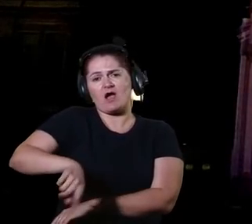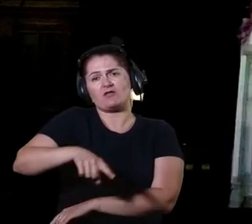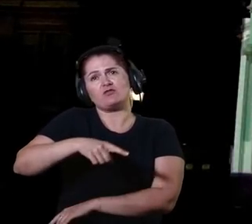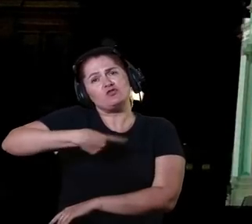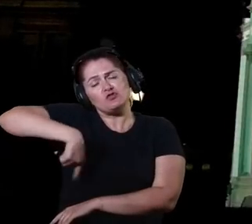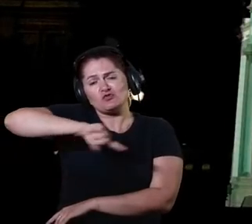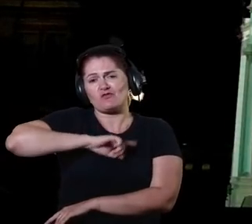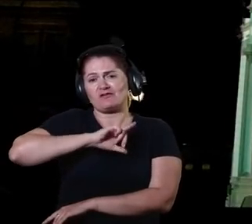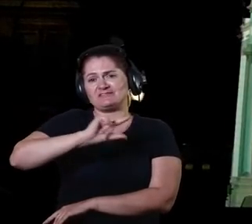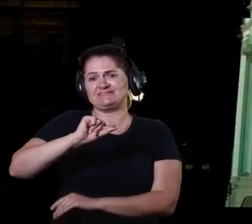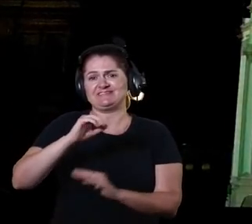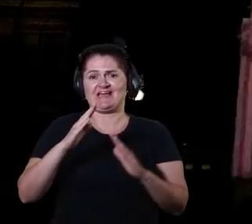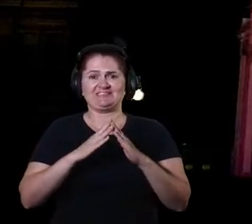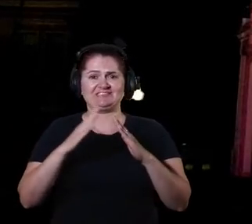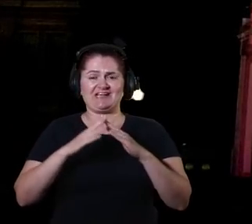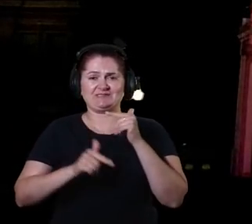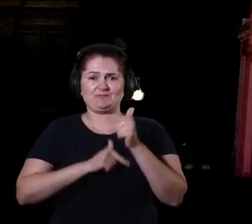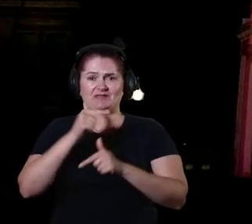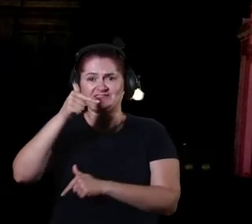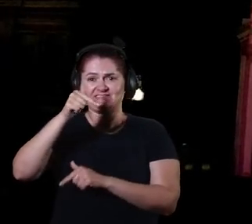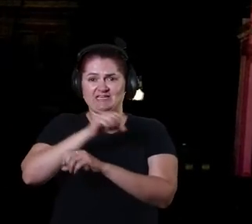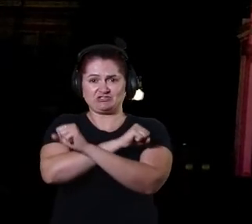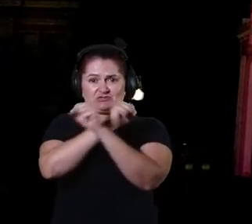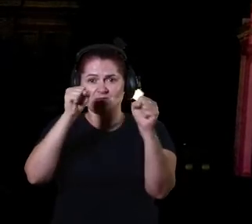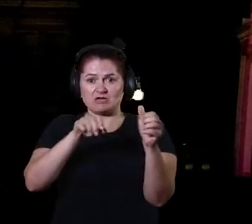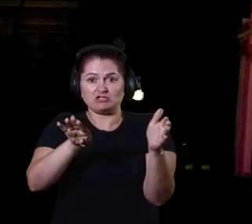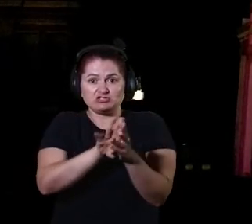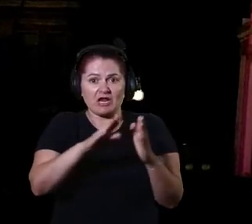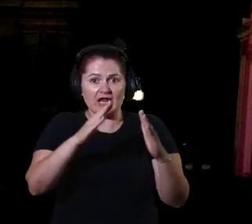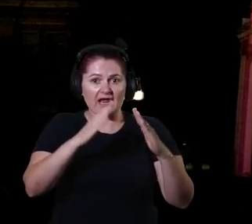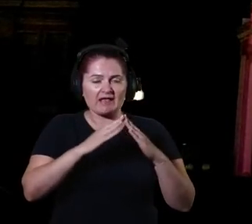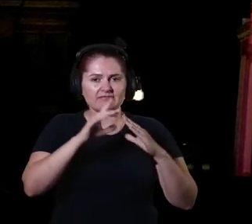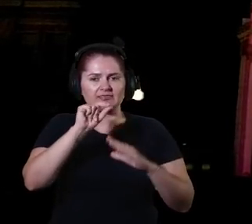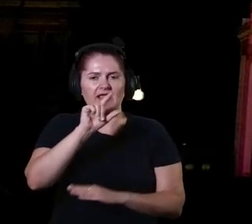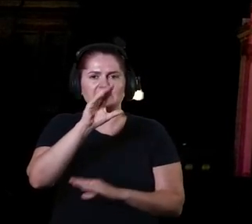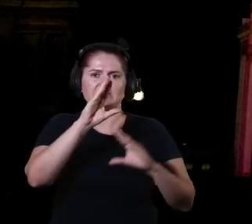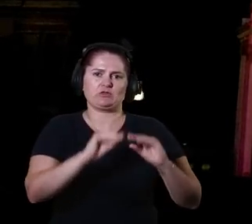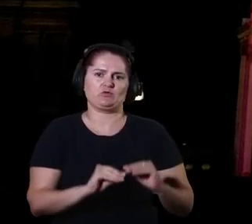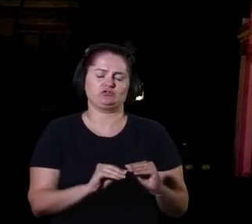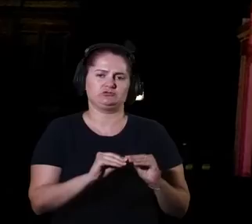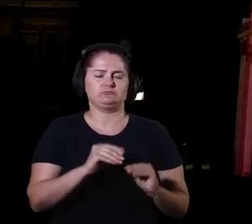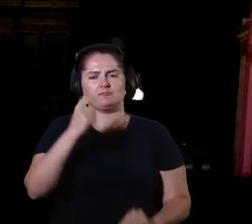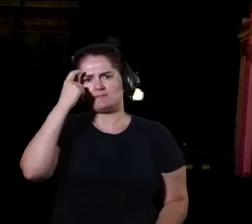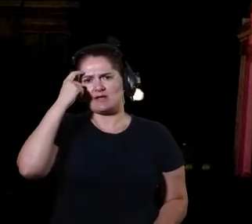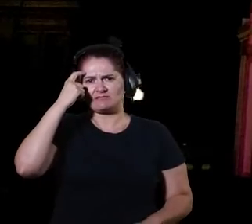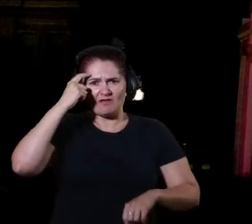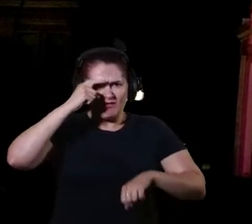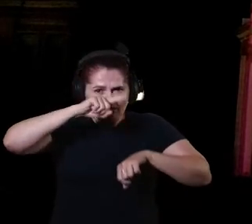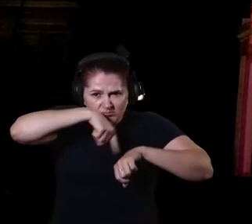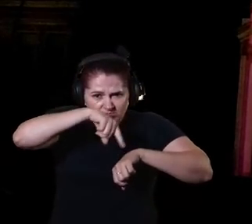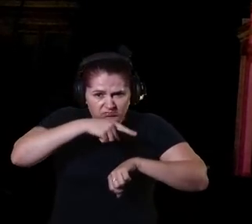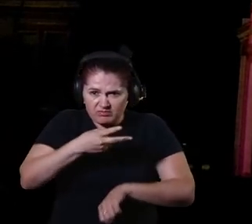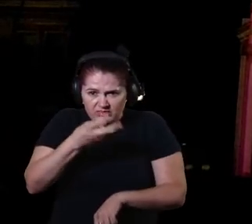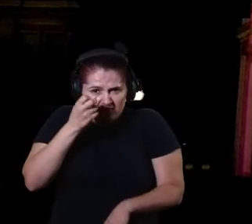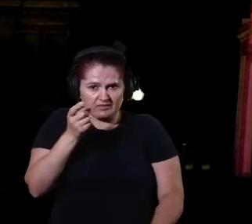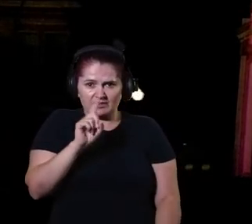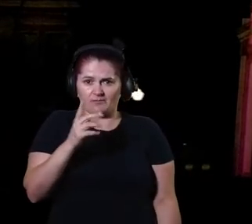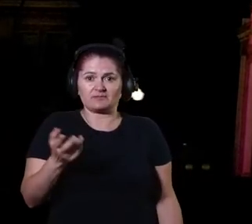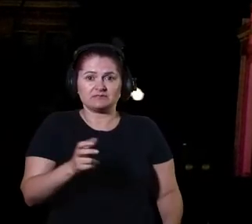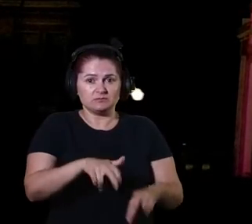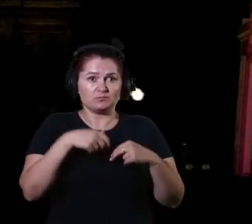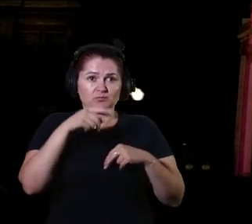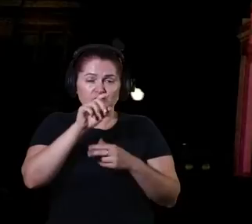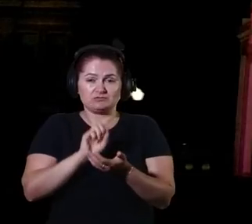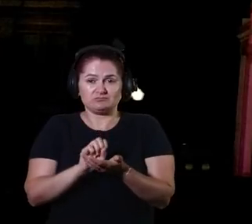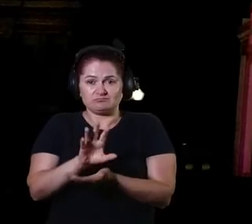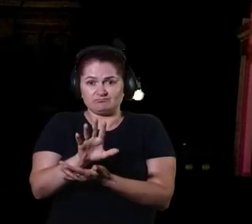são 10 da noite, eu nem vi o tempo passar. É essa a logística e a atmosfera que essa projeção